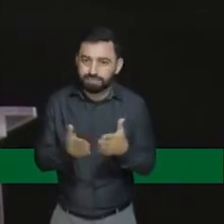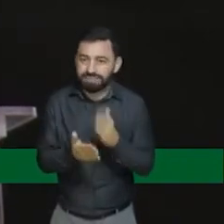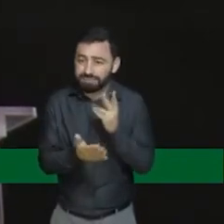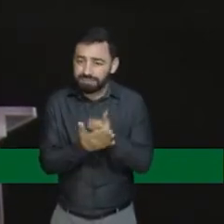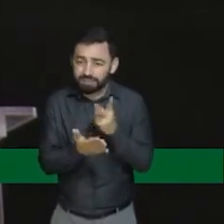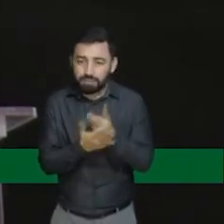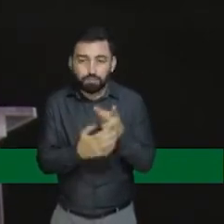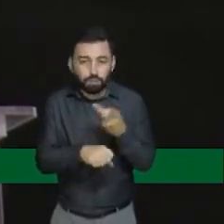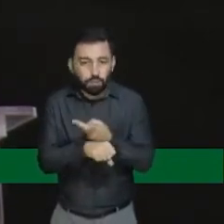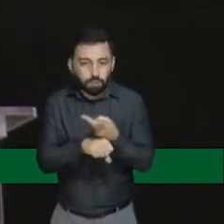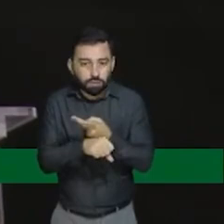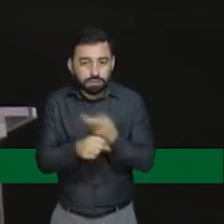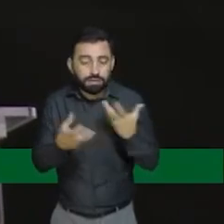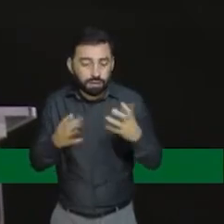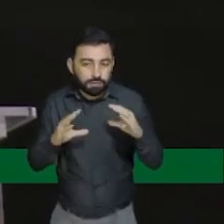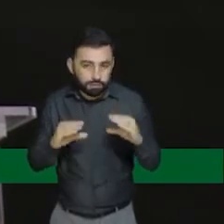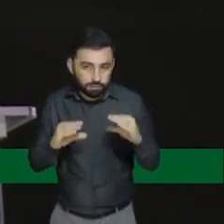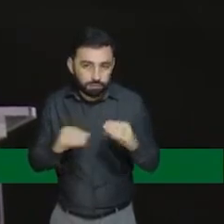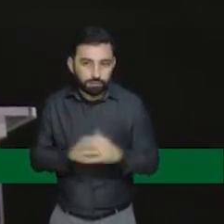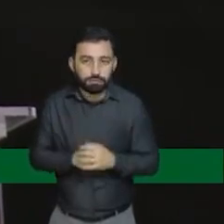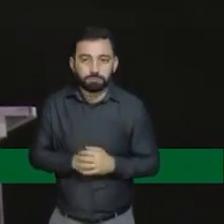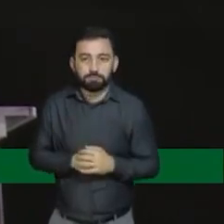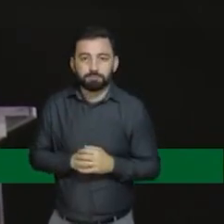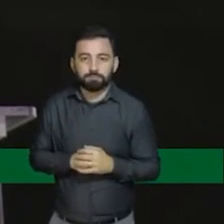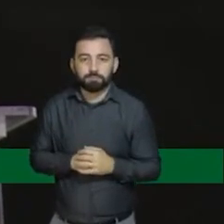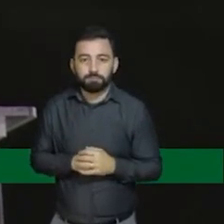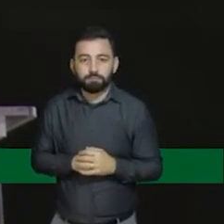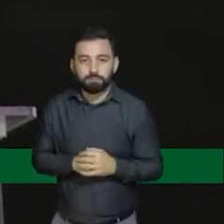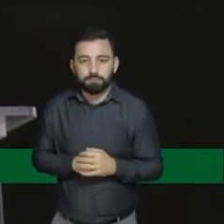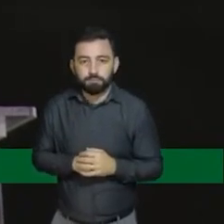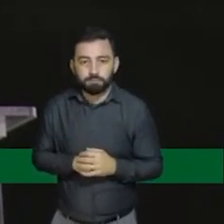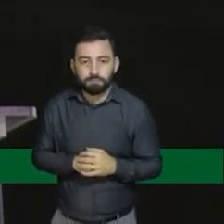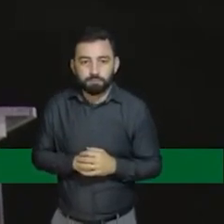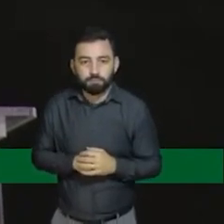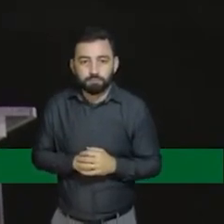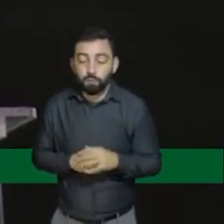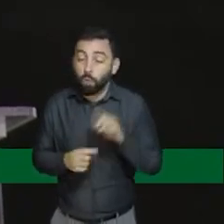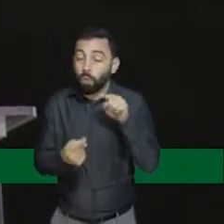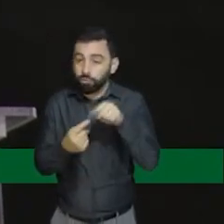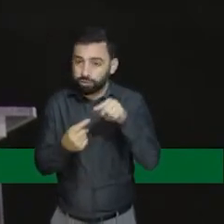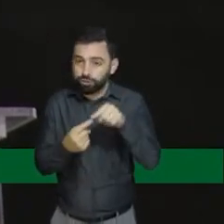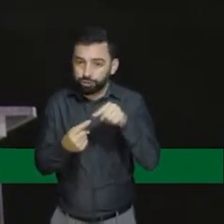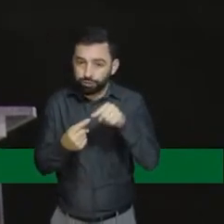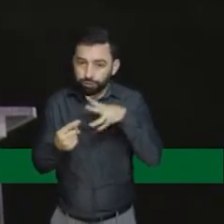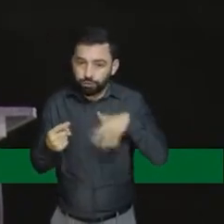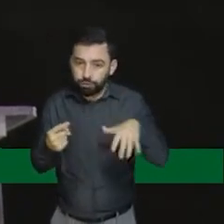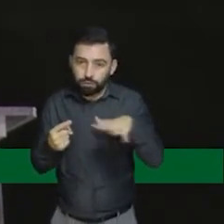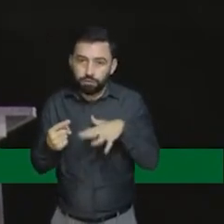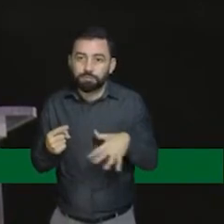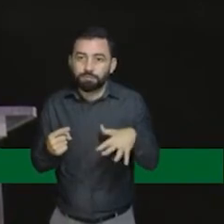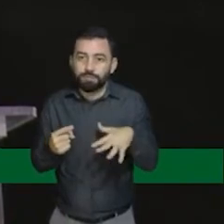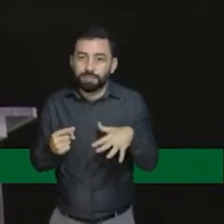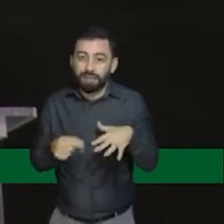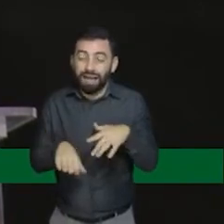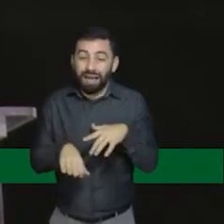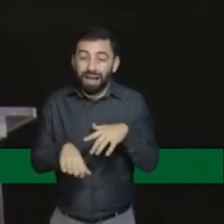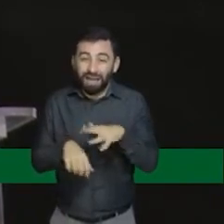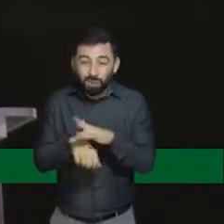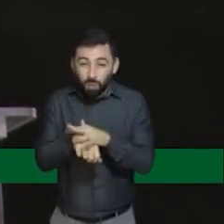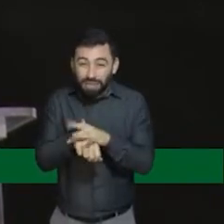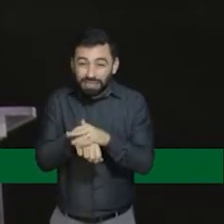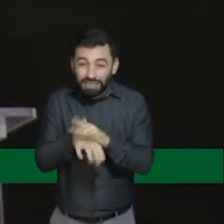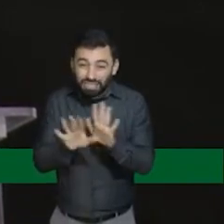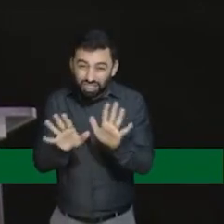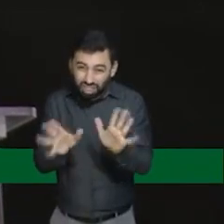buscando o bem-estar. E nesse nosso objetivo, quando a doença se